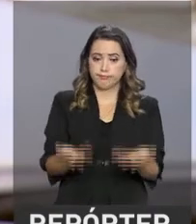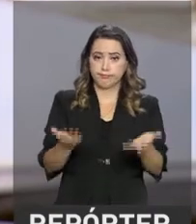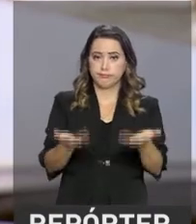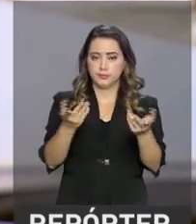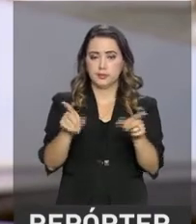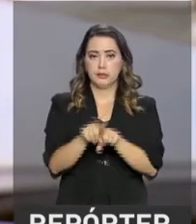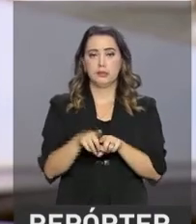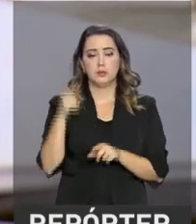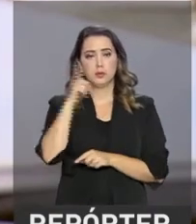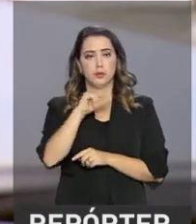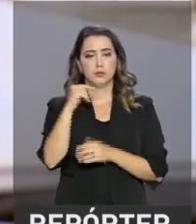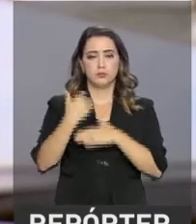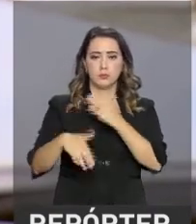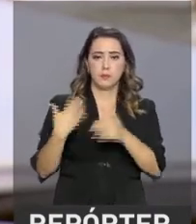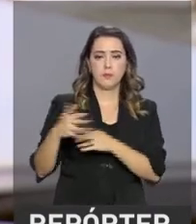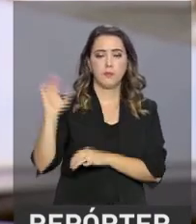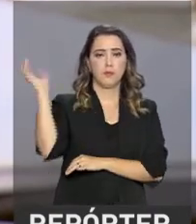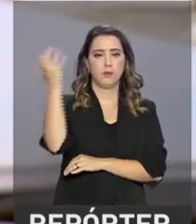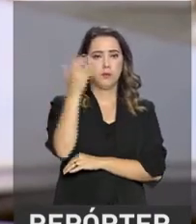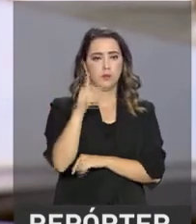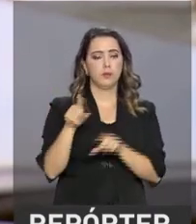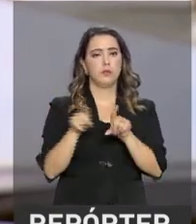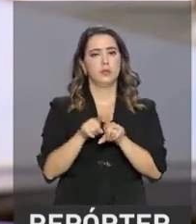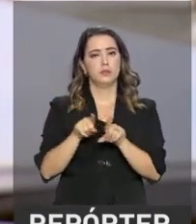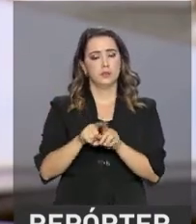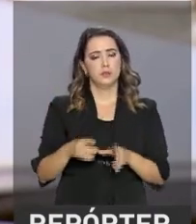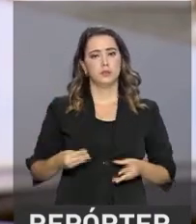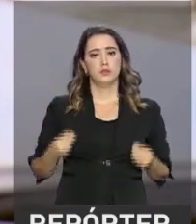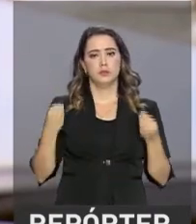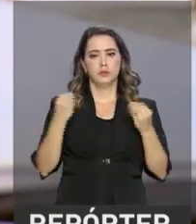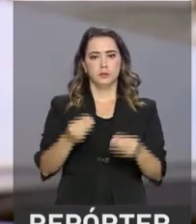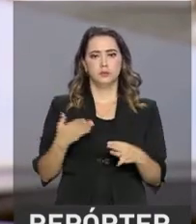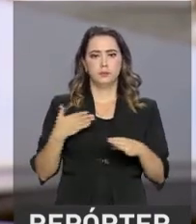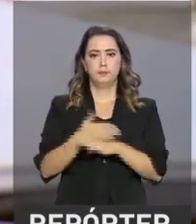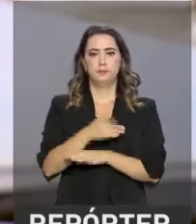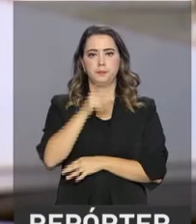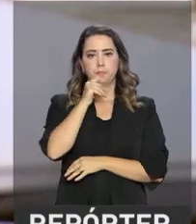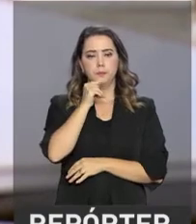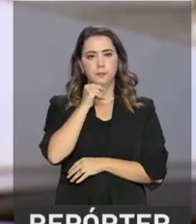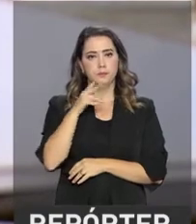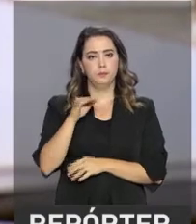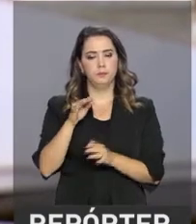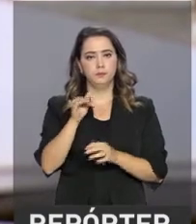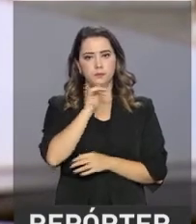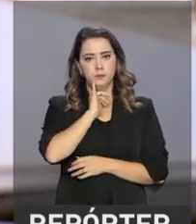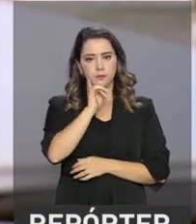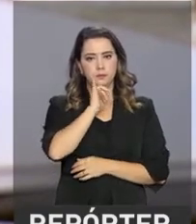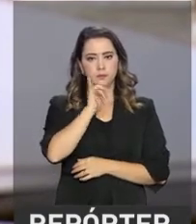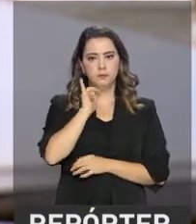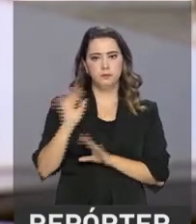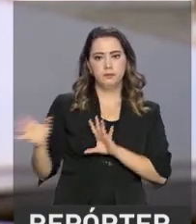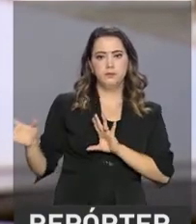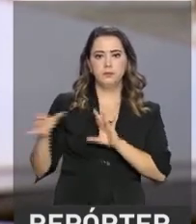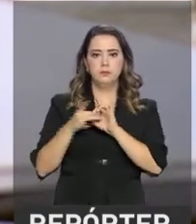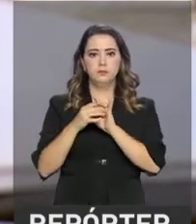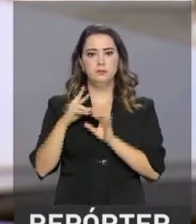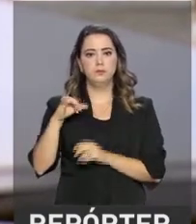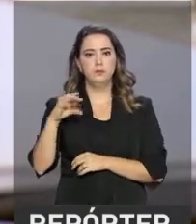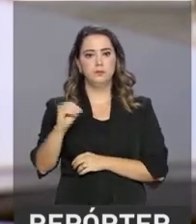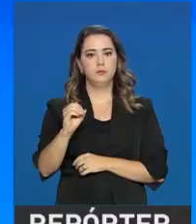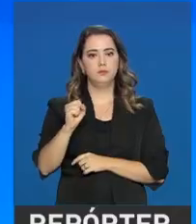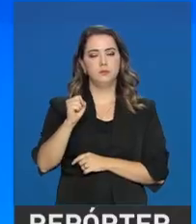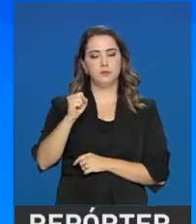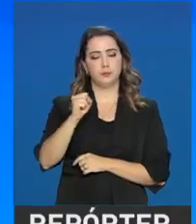sendo alcançados na área ambiental e também para garantir o acesso à água como o projeto de integração do rio são francisco